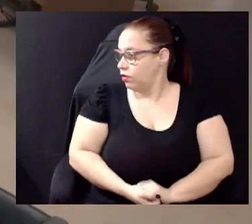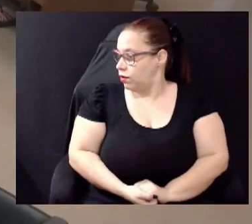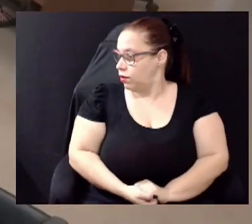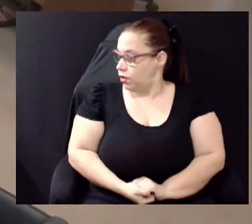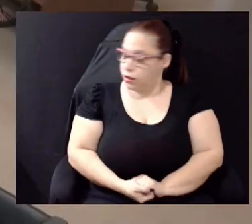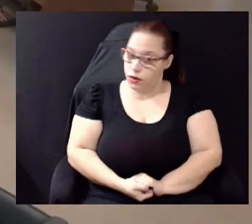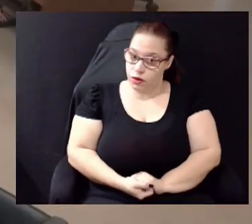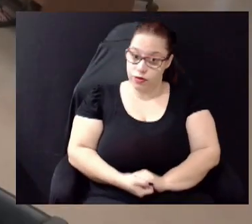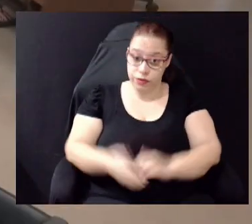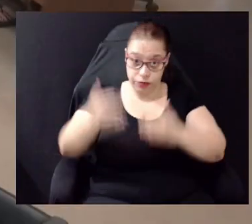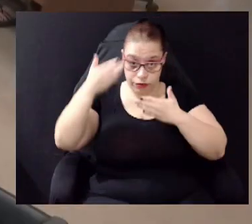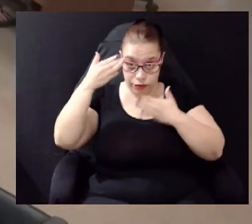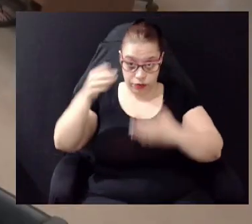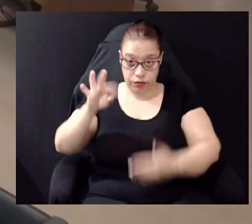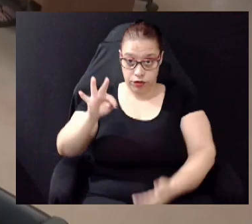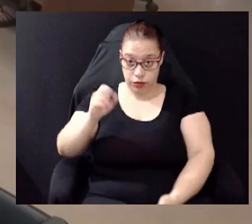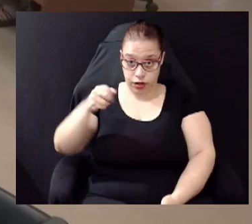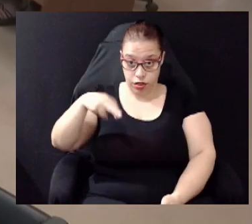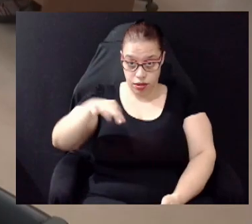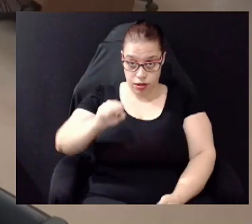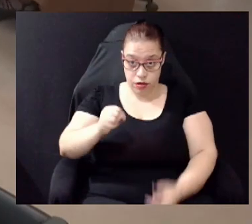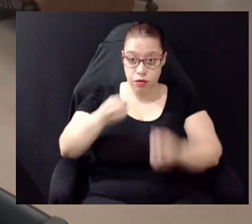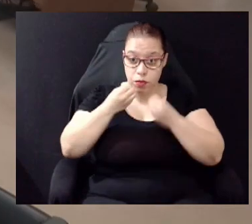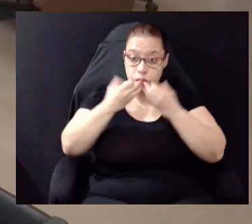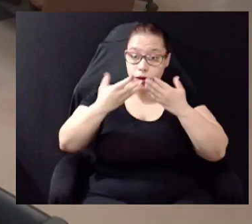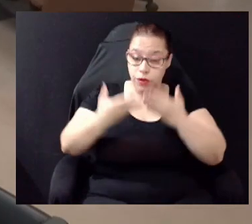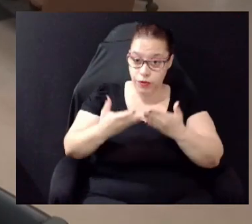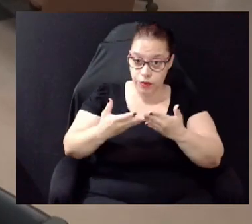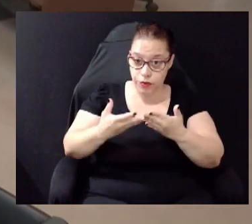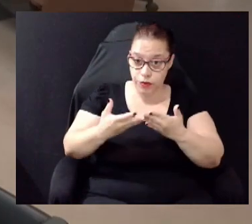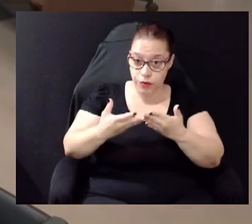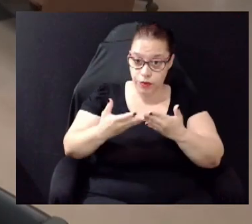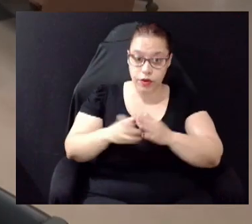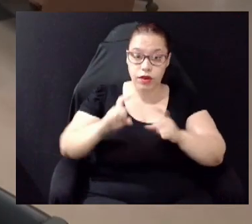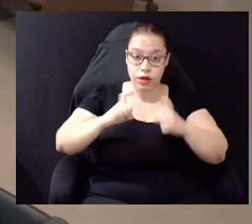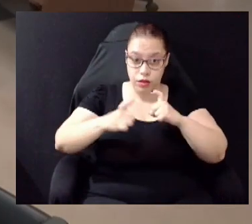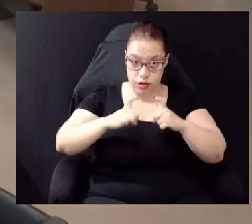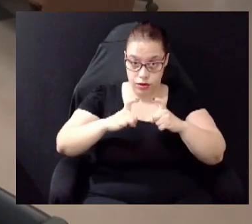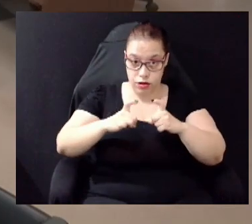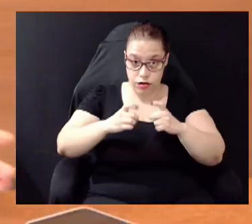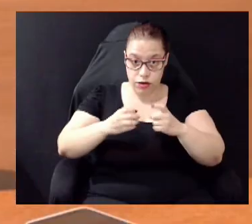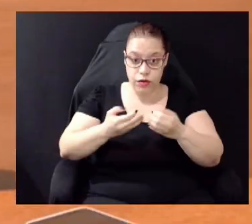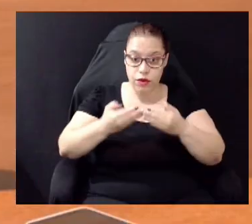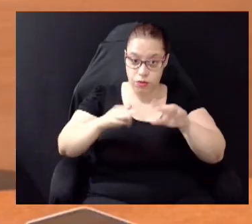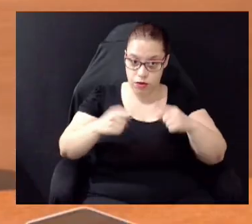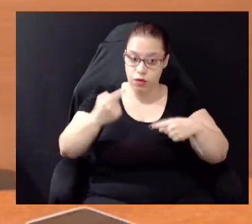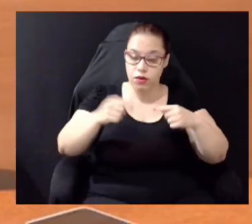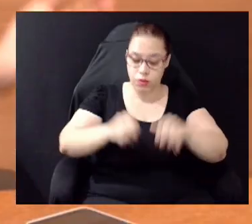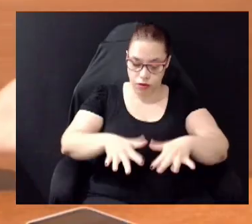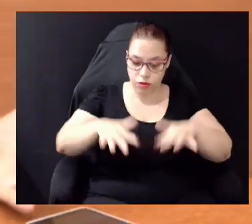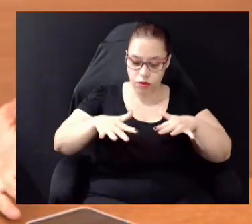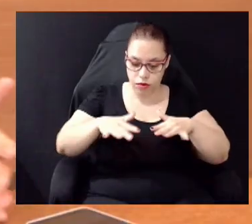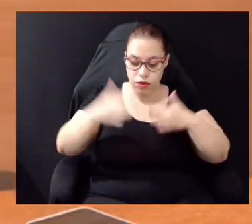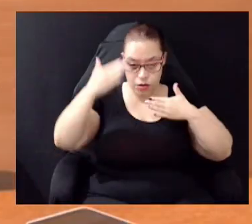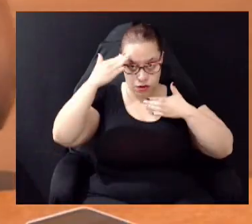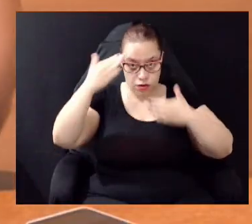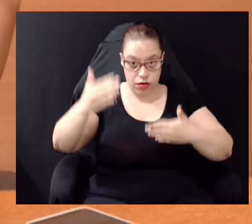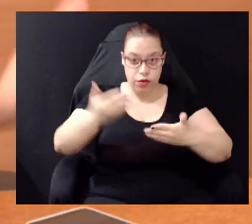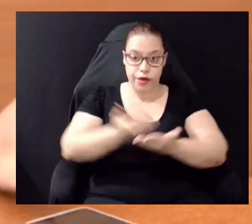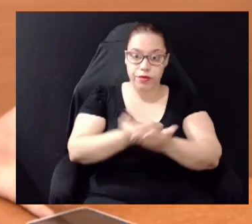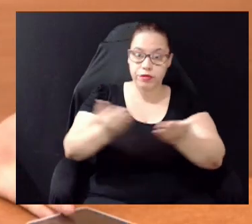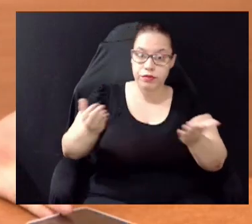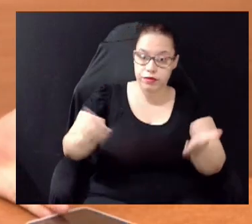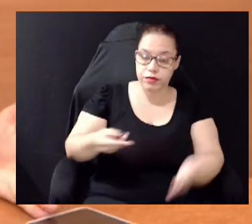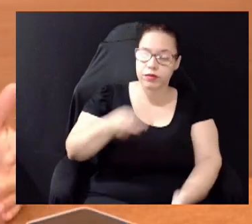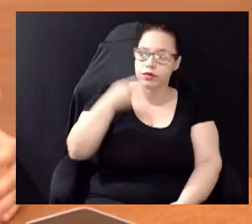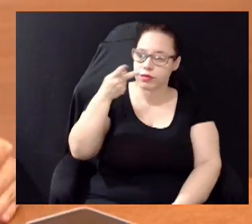Obrigada, Tamires. Bom, a intenção dessa reunião foi abrir um debate público, então eu quero agradecer a todo mundo que fez fala, que